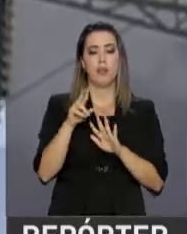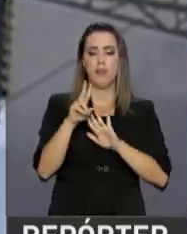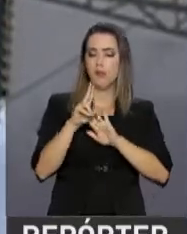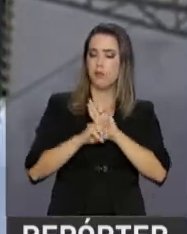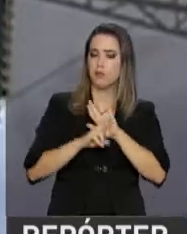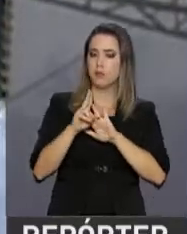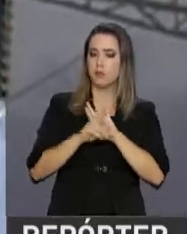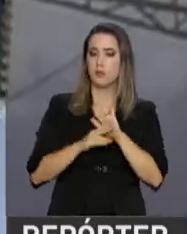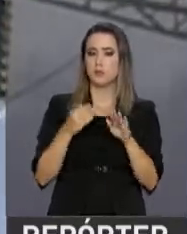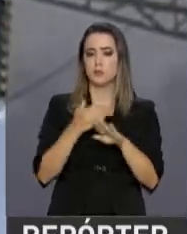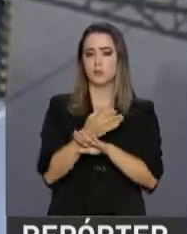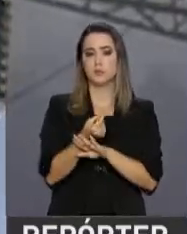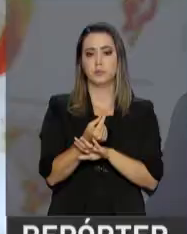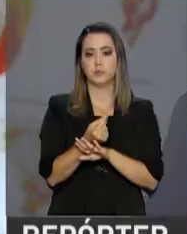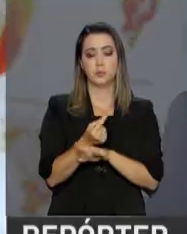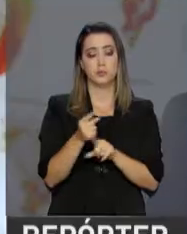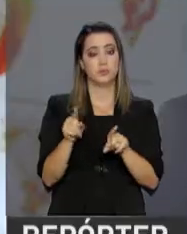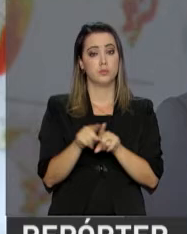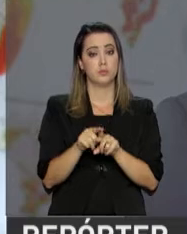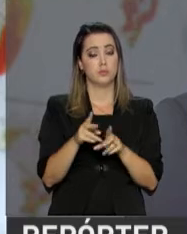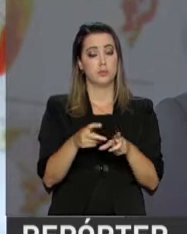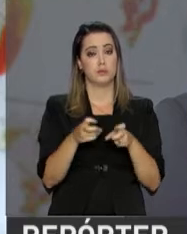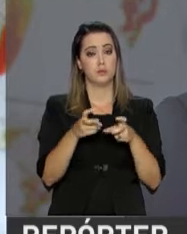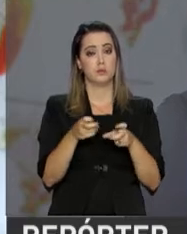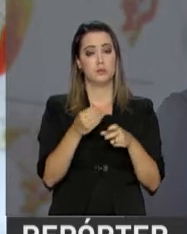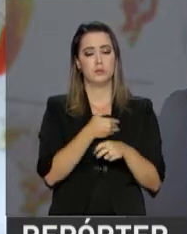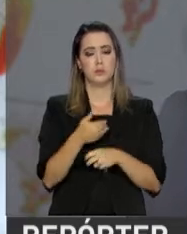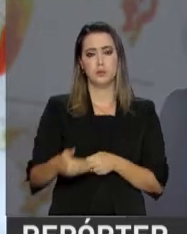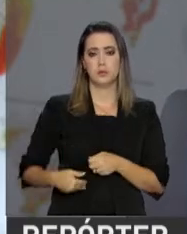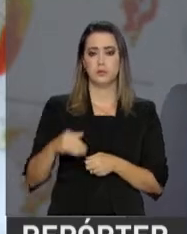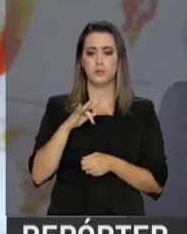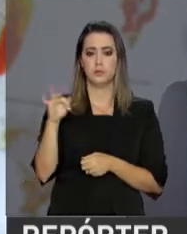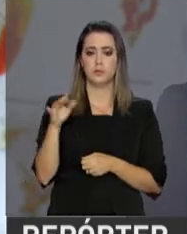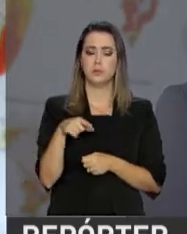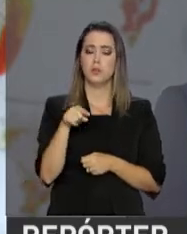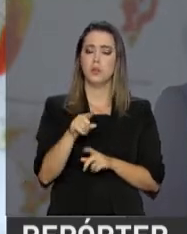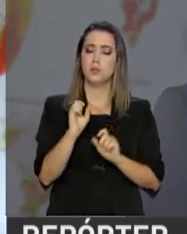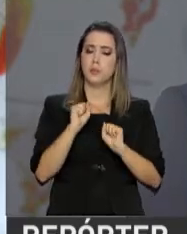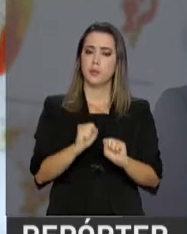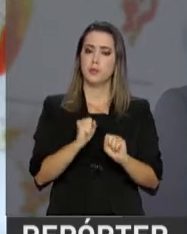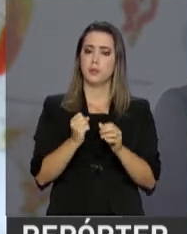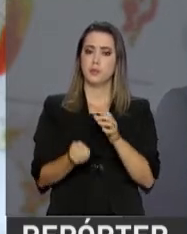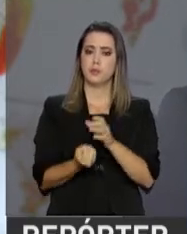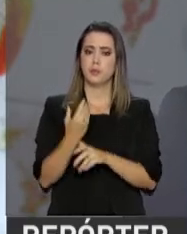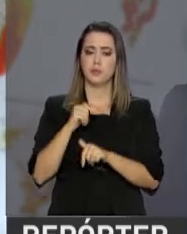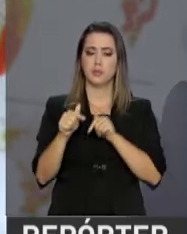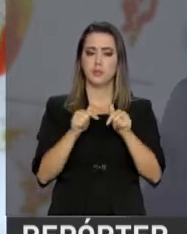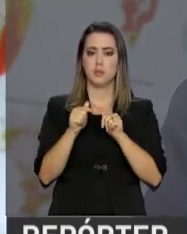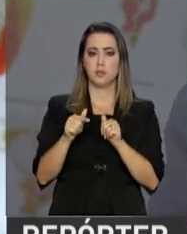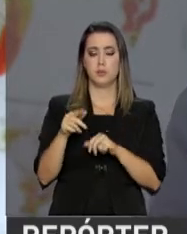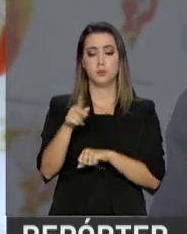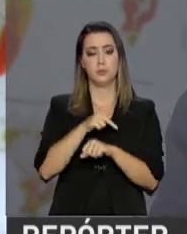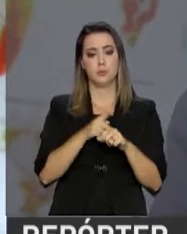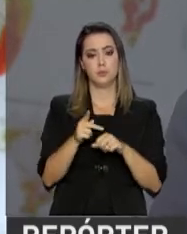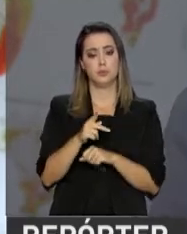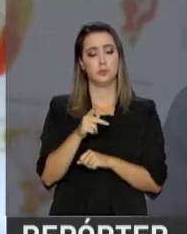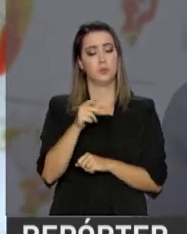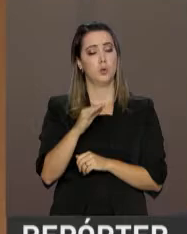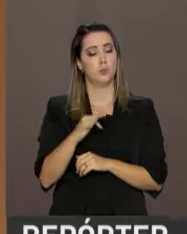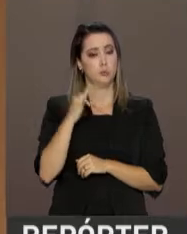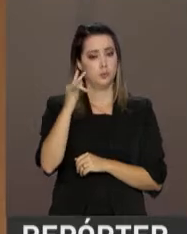para o acesso aos recursos a estimativa do governo é que a medida possa gerar empregos no país nos próximos